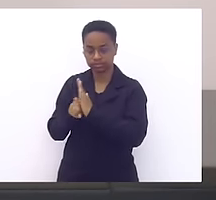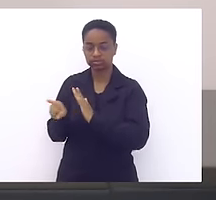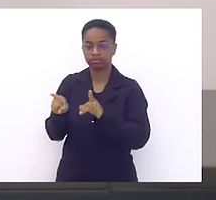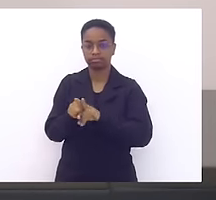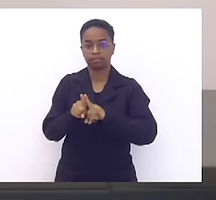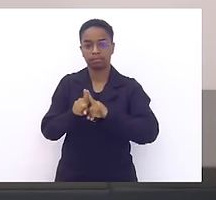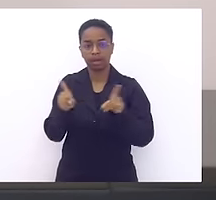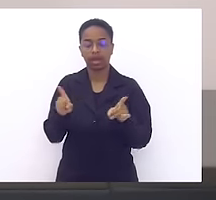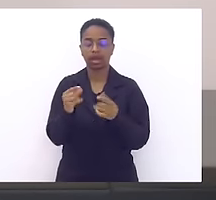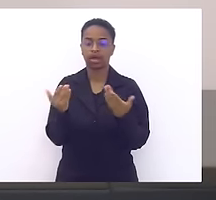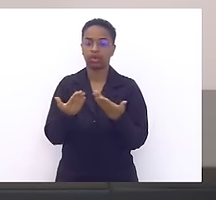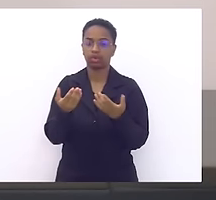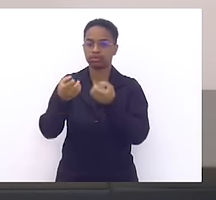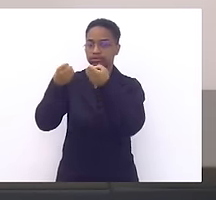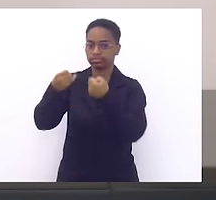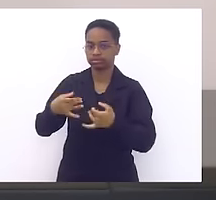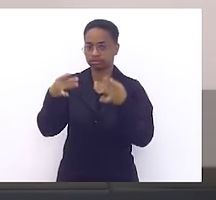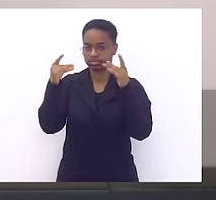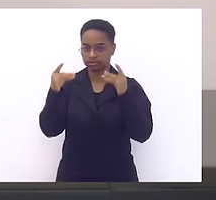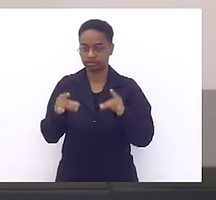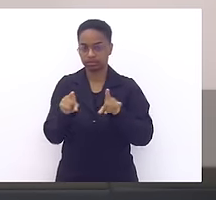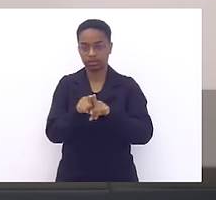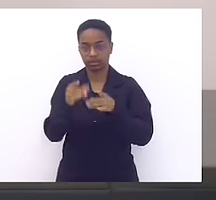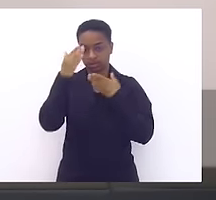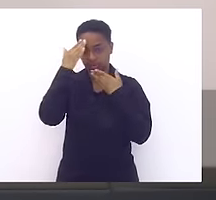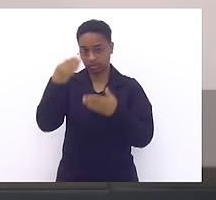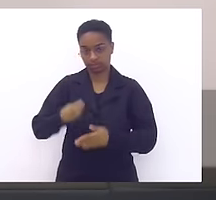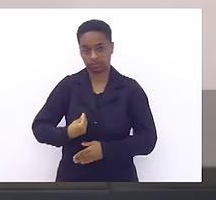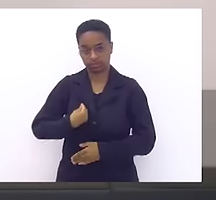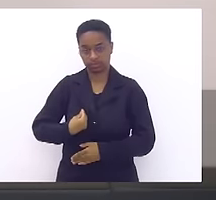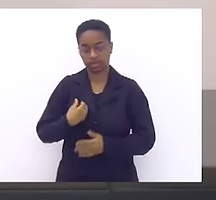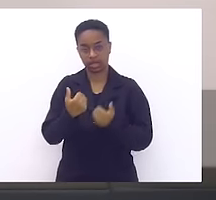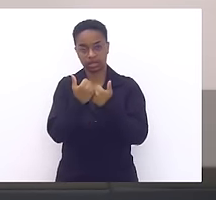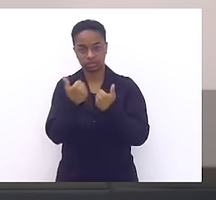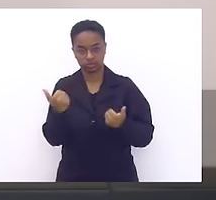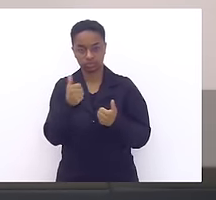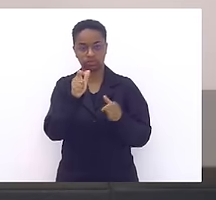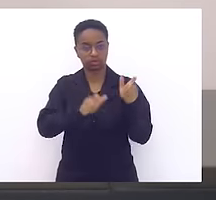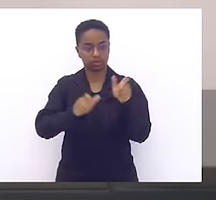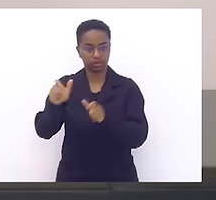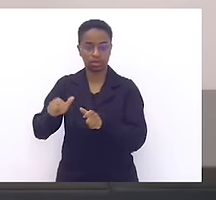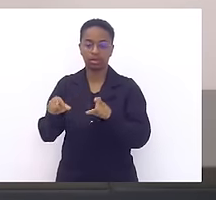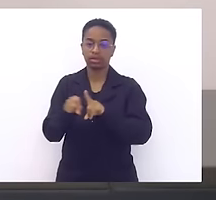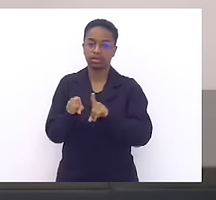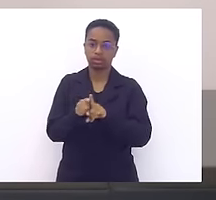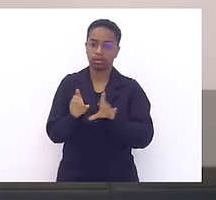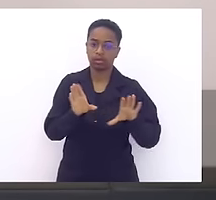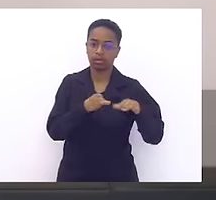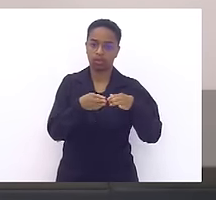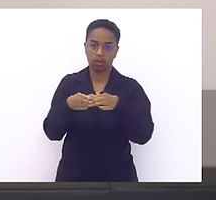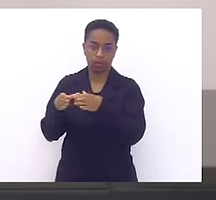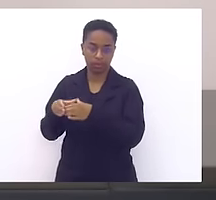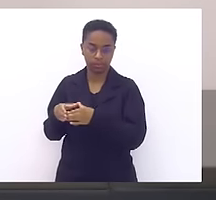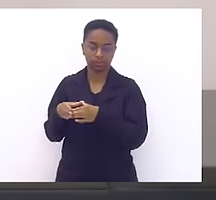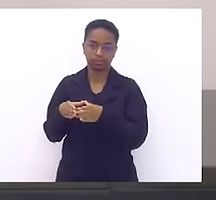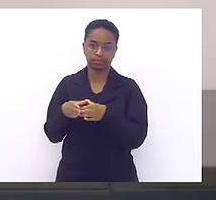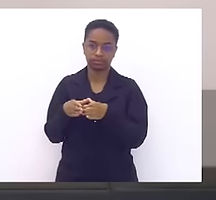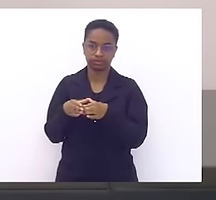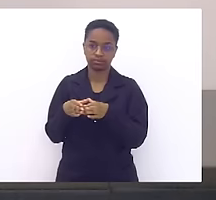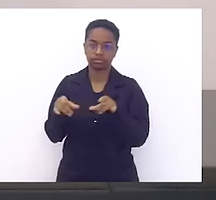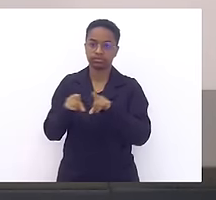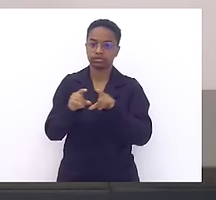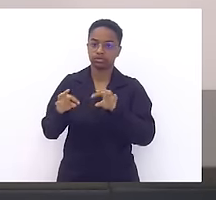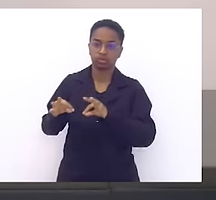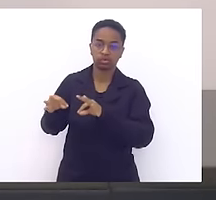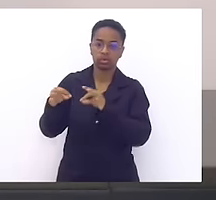esclarecer esses pontos agradecer também a presença das assessorias das assessorias dos gabinetes das comissões a